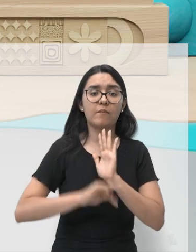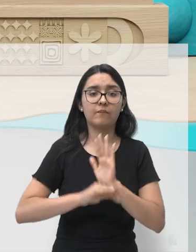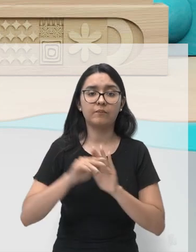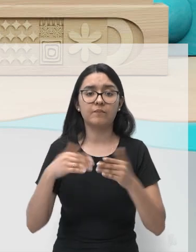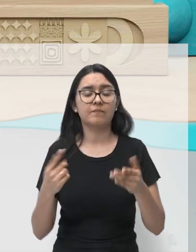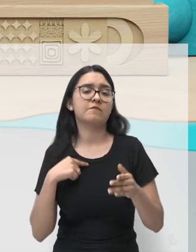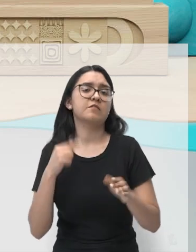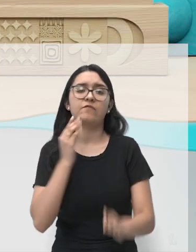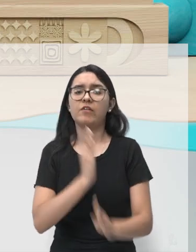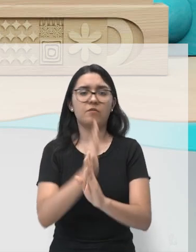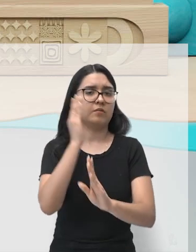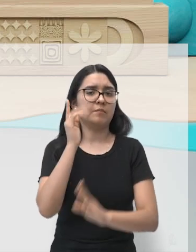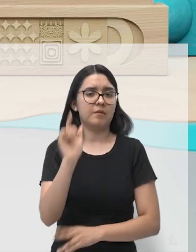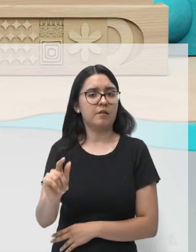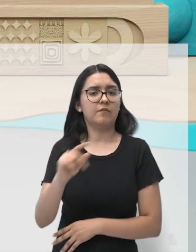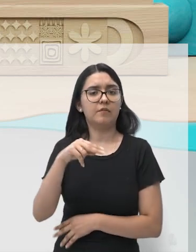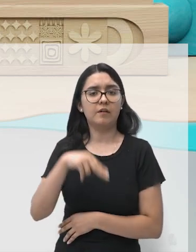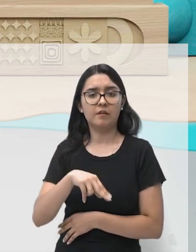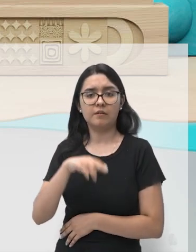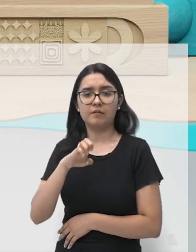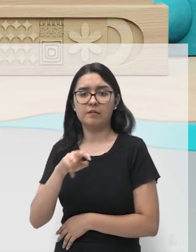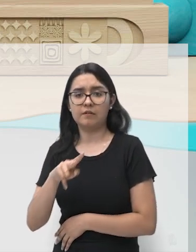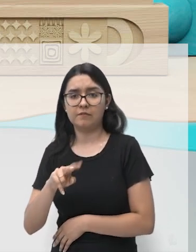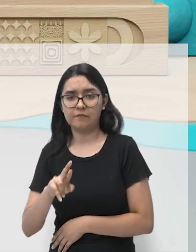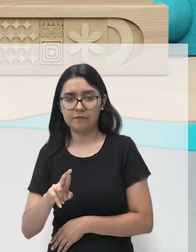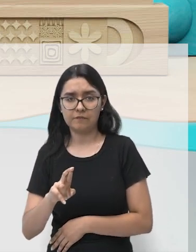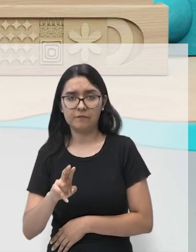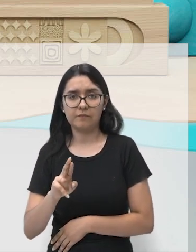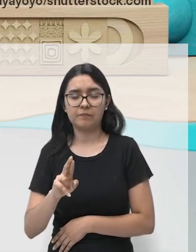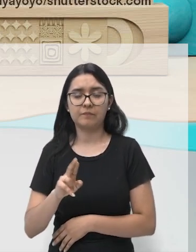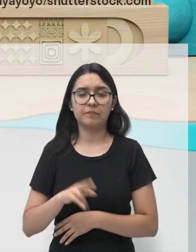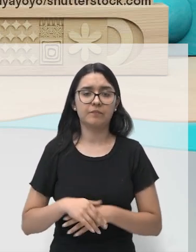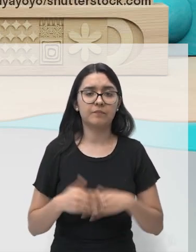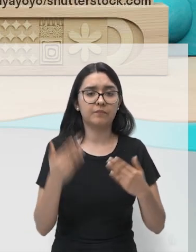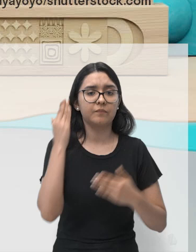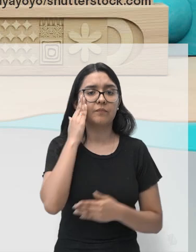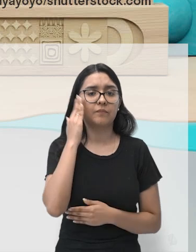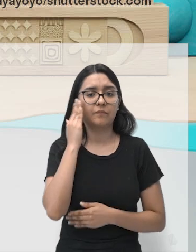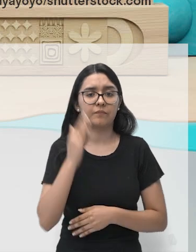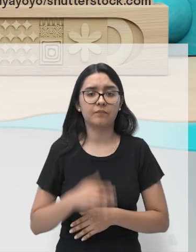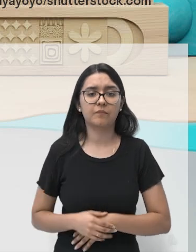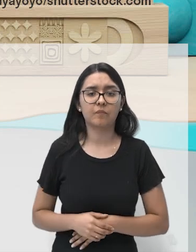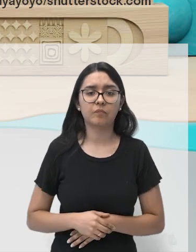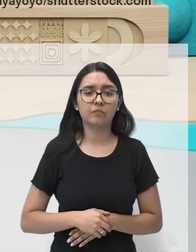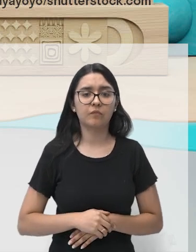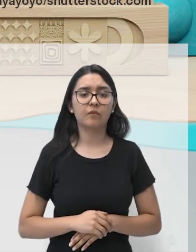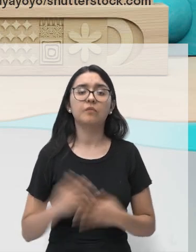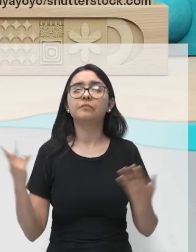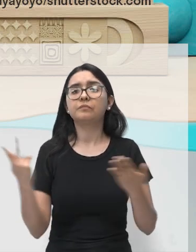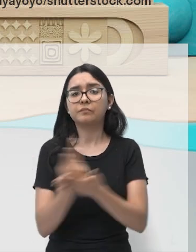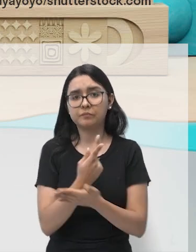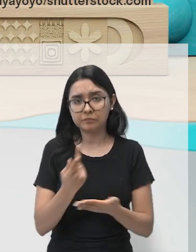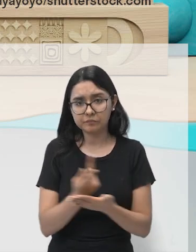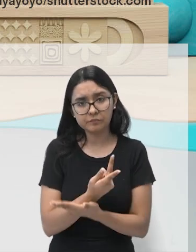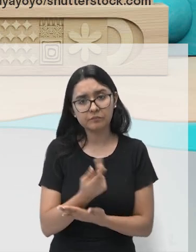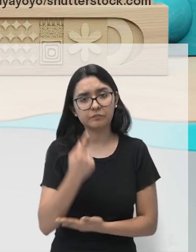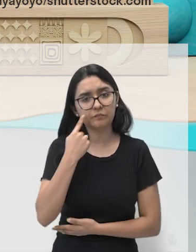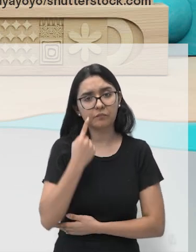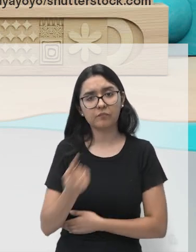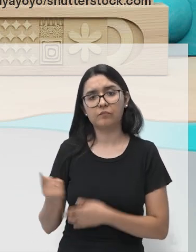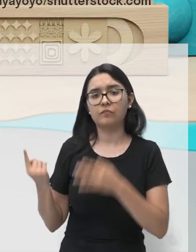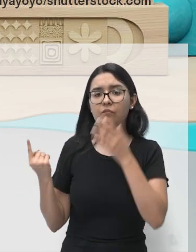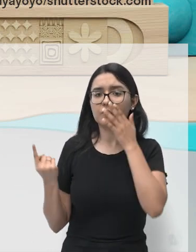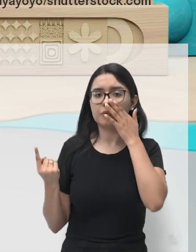palavra never lá, tá bom? Vamos ver qual seria a resposta. Então, é falso, né? Essa alternativa,